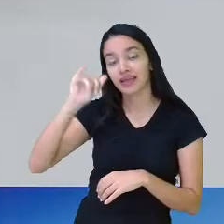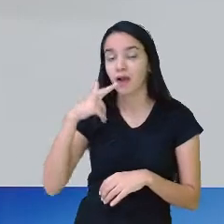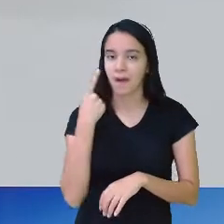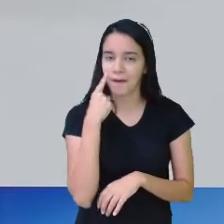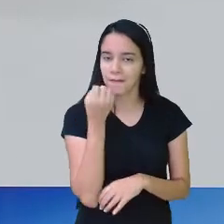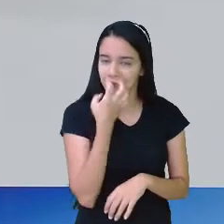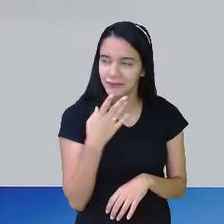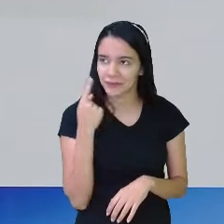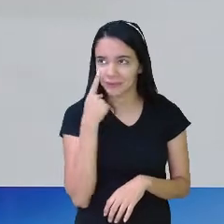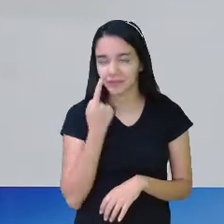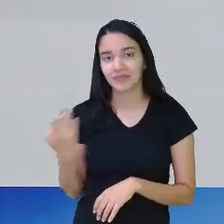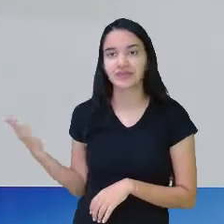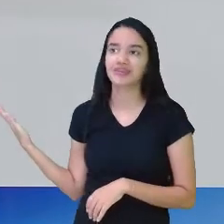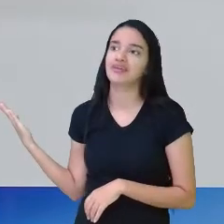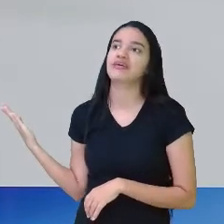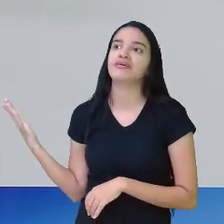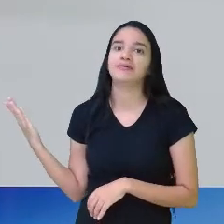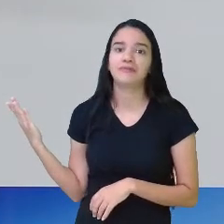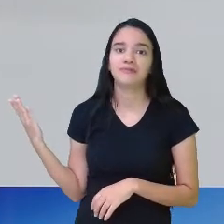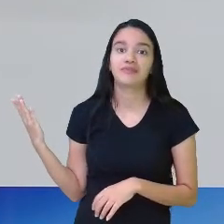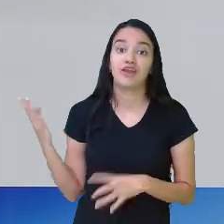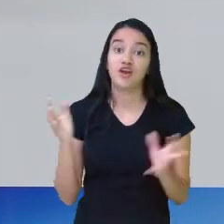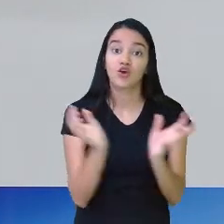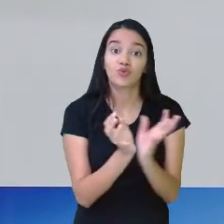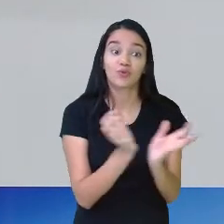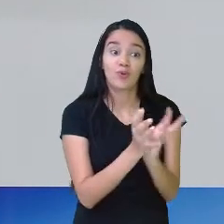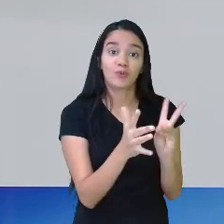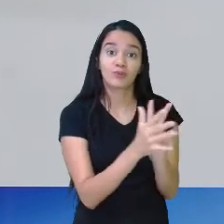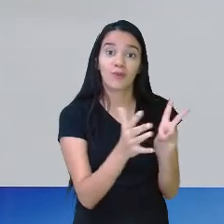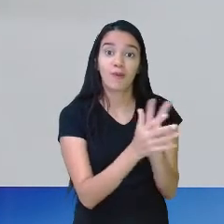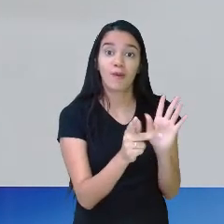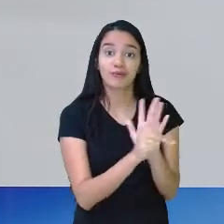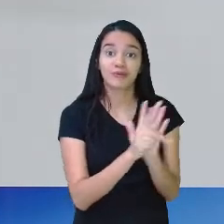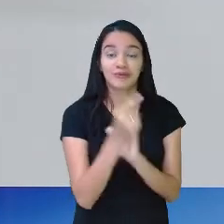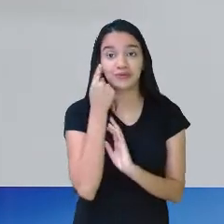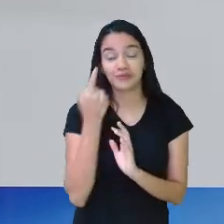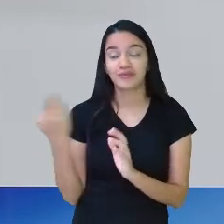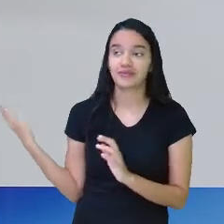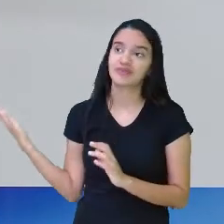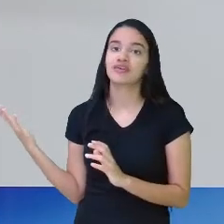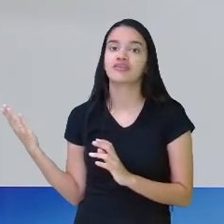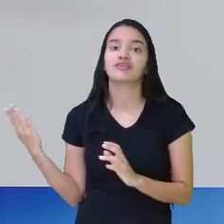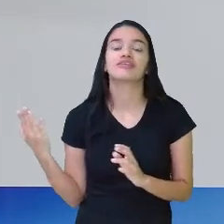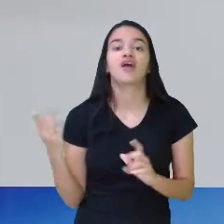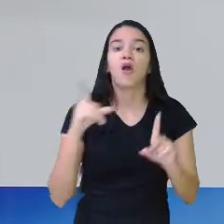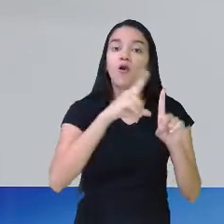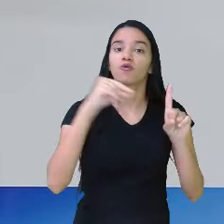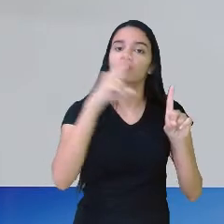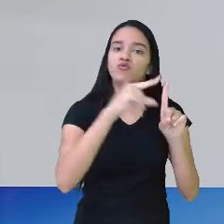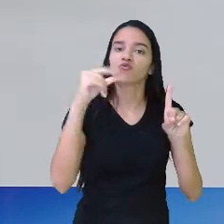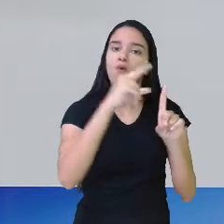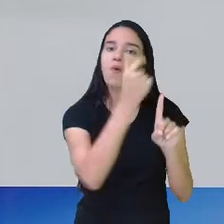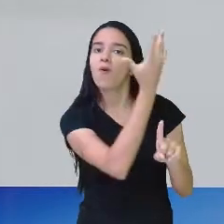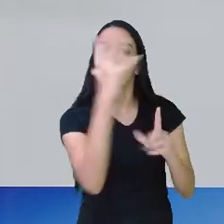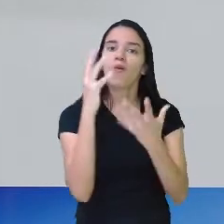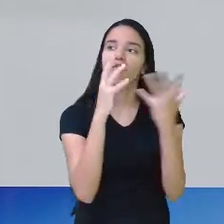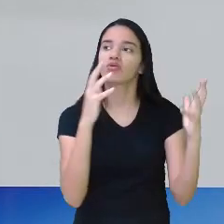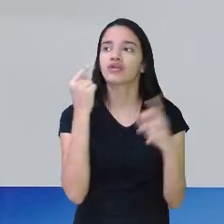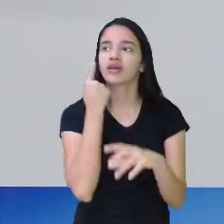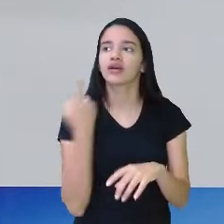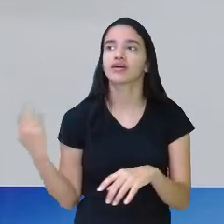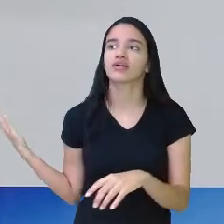Olha só a peteca aqui, ó, indígena, de uma tribo indígena, como é bonitinha. Eles fazem, ó, com folhas, tá vendo? E aquela ali é um modelo